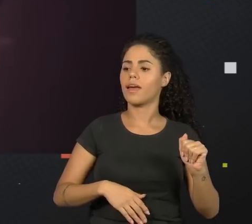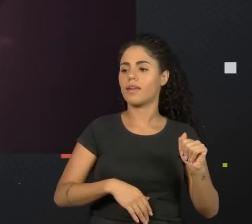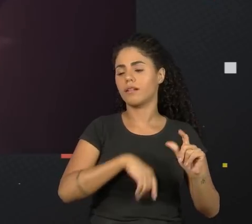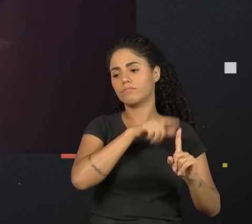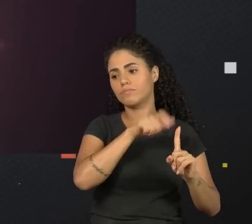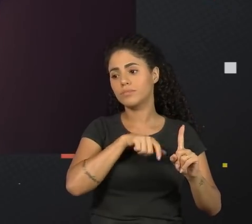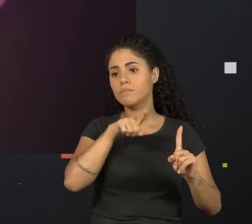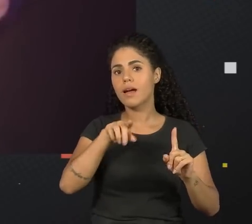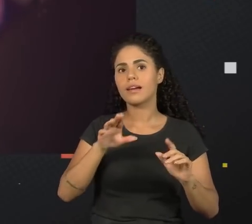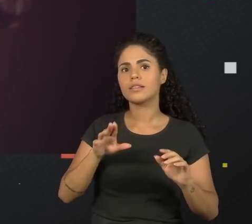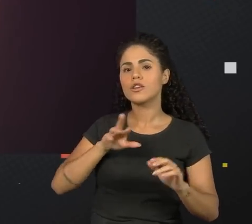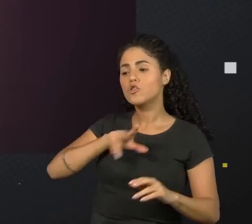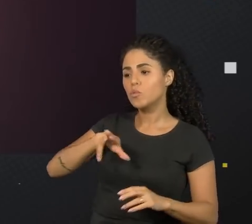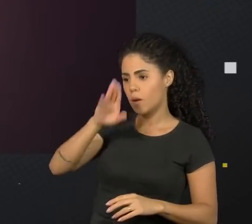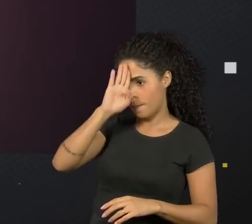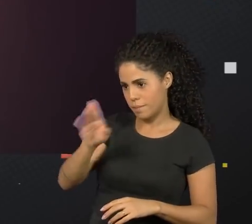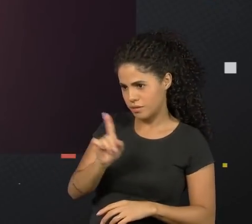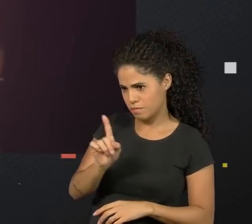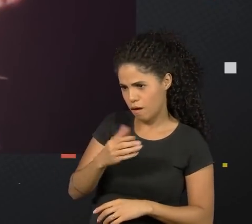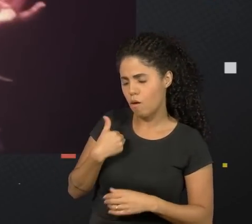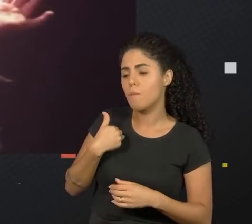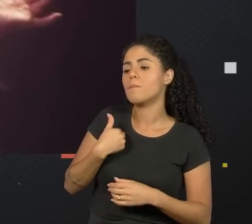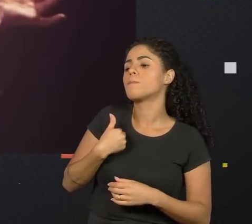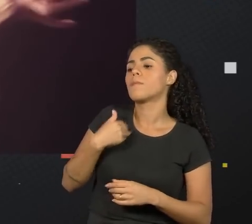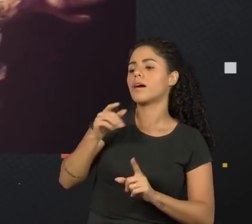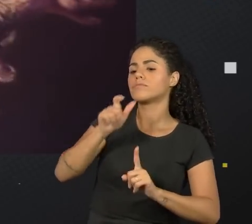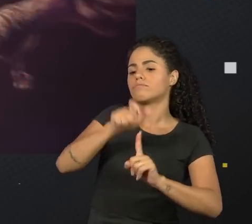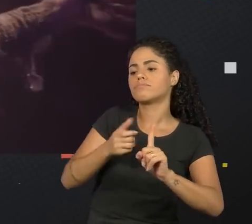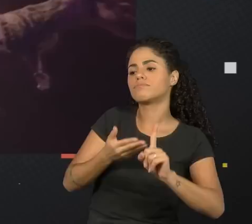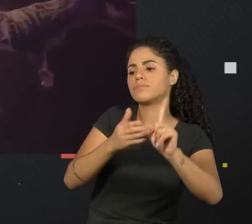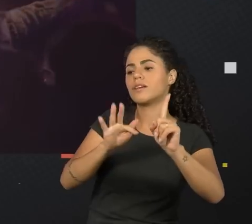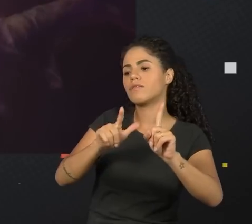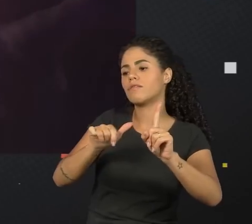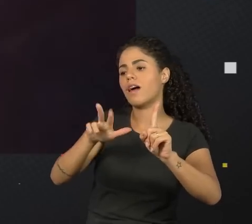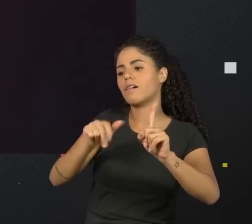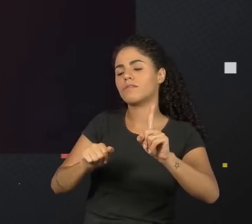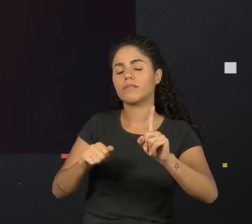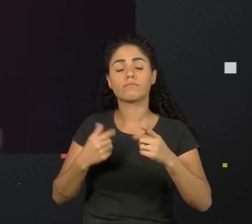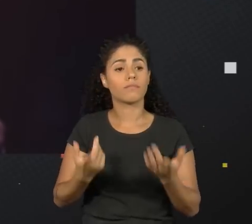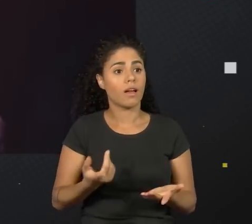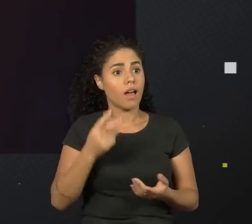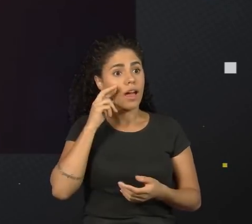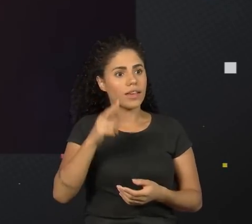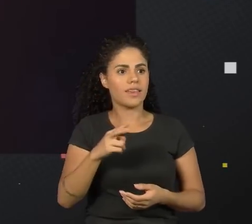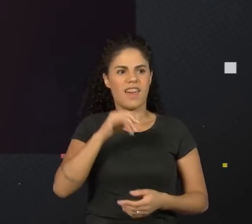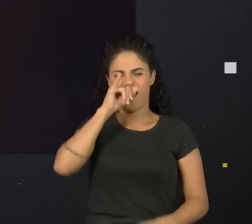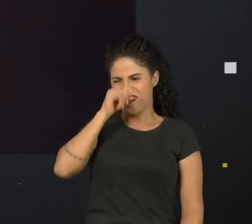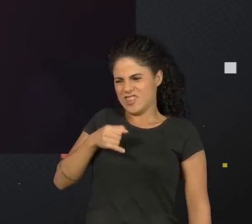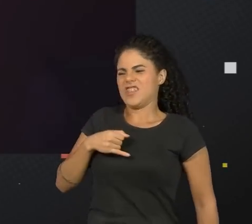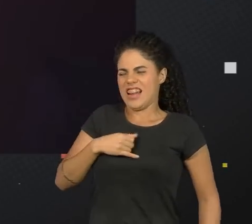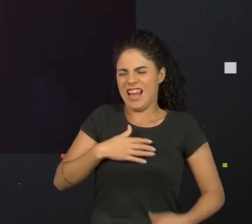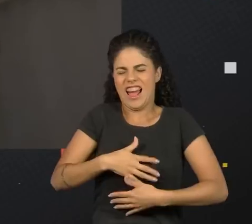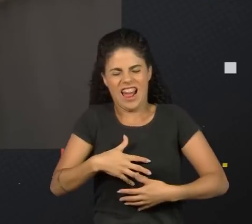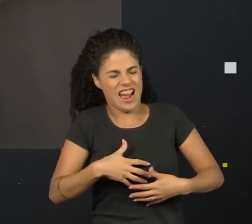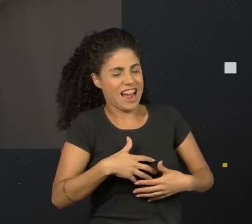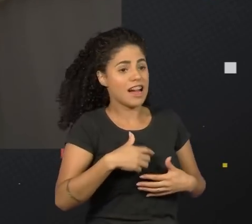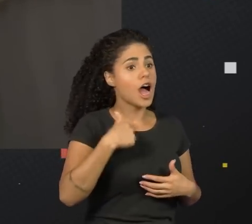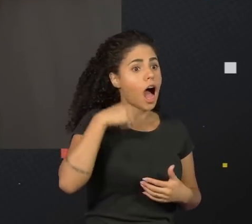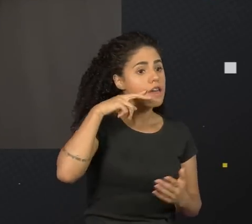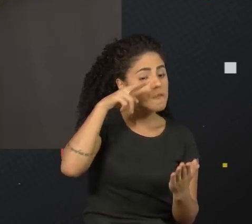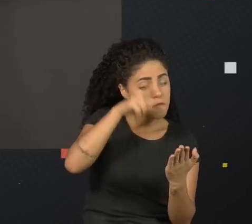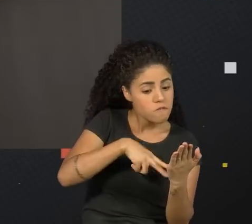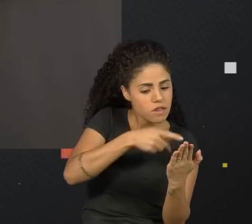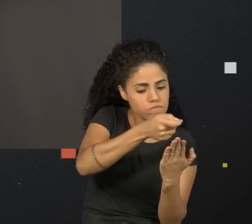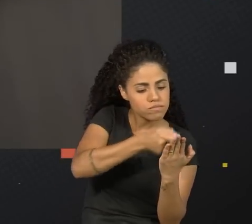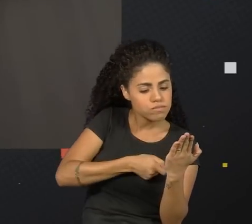título, mas não é a principal. A protagonista é a Dona Flávia, que é a bruxa. Aí eu li